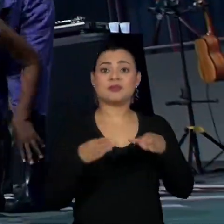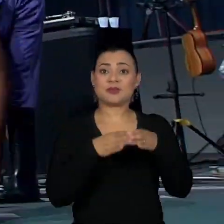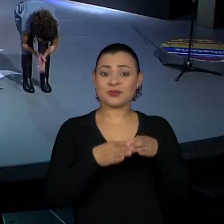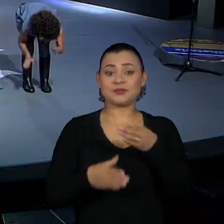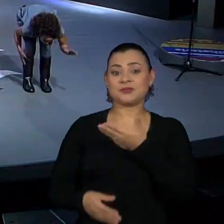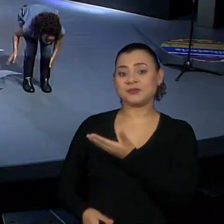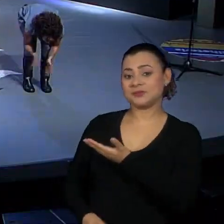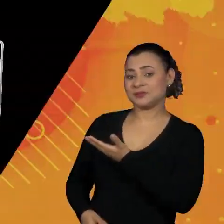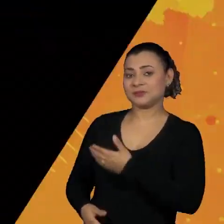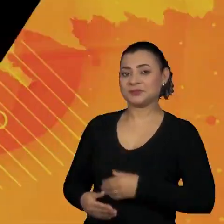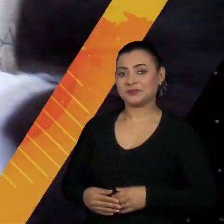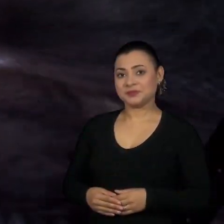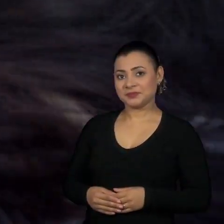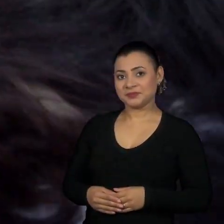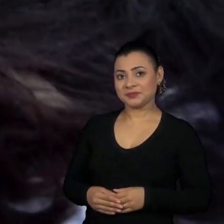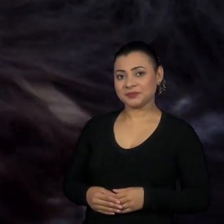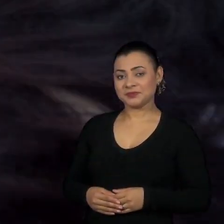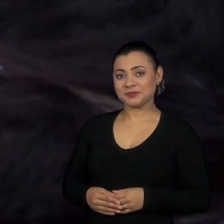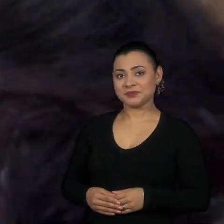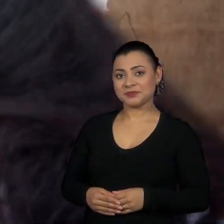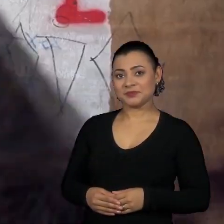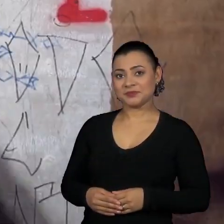Brasil.